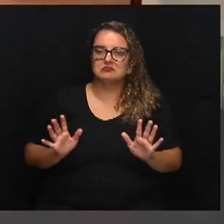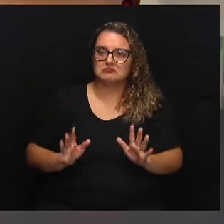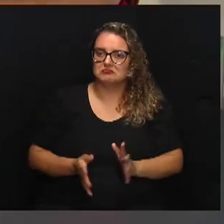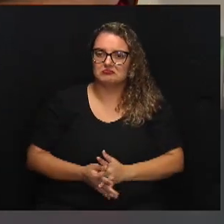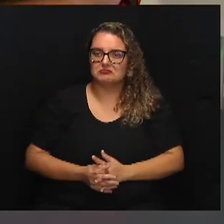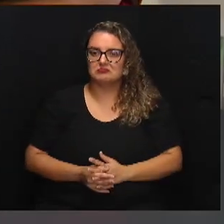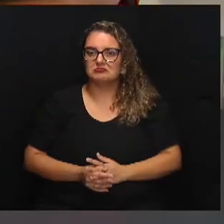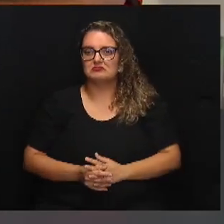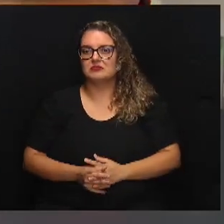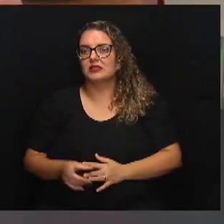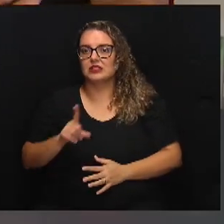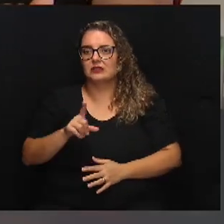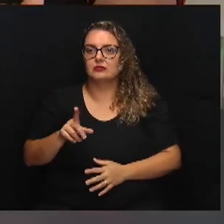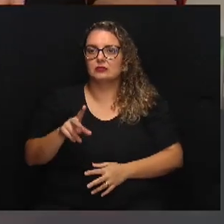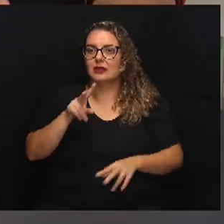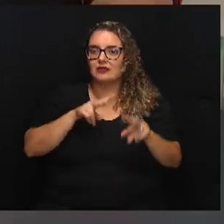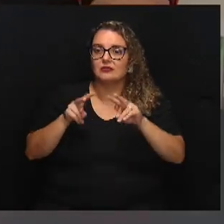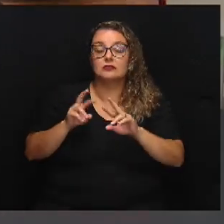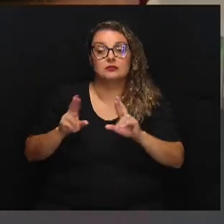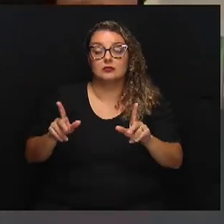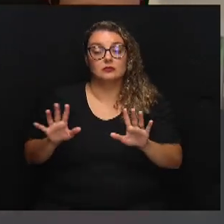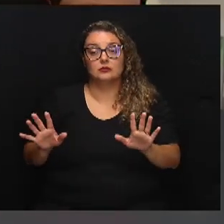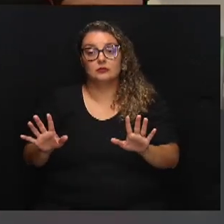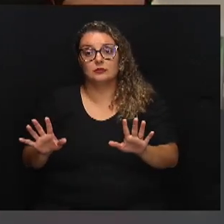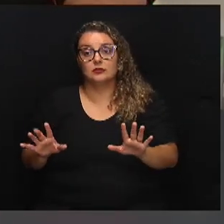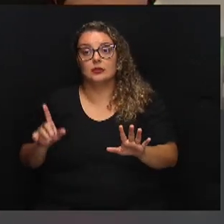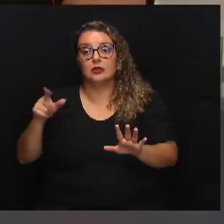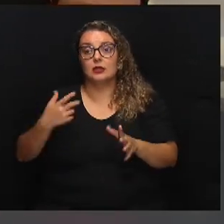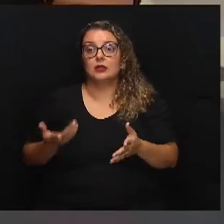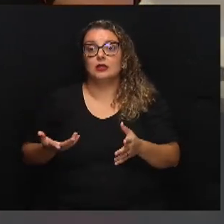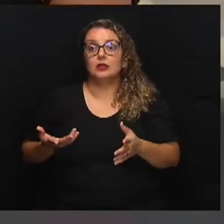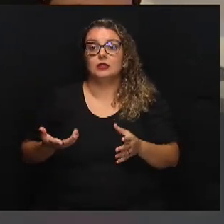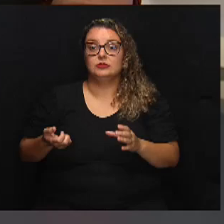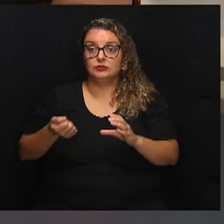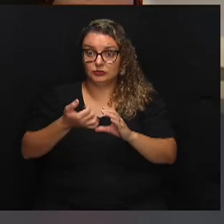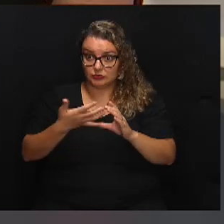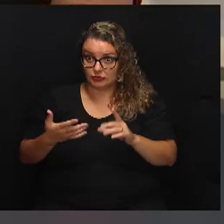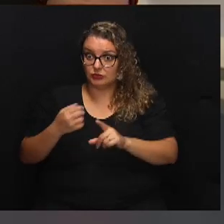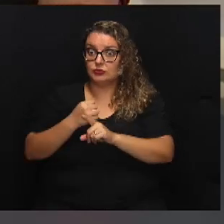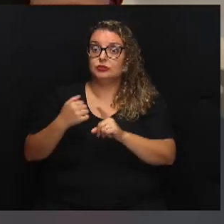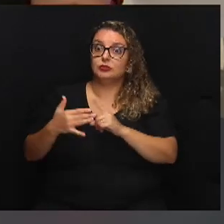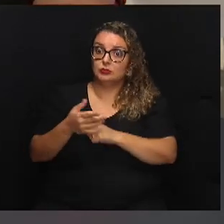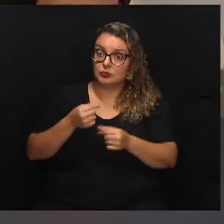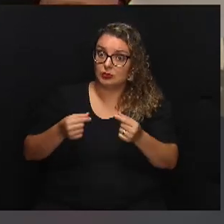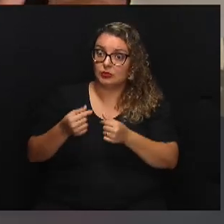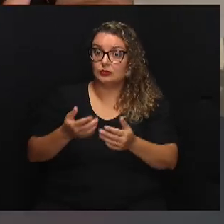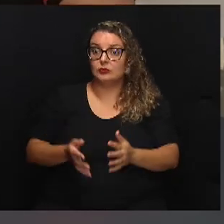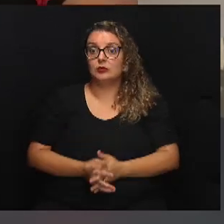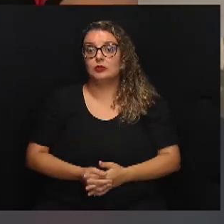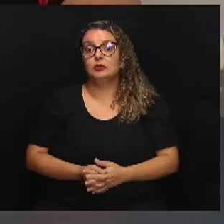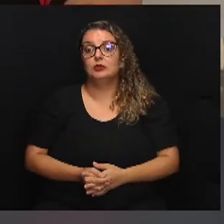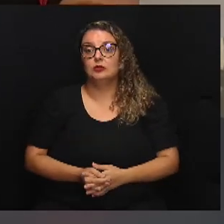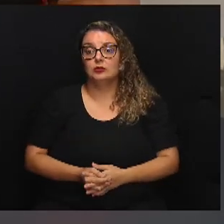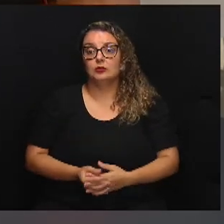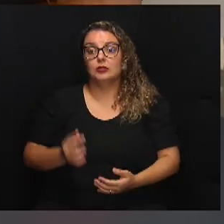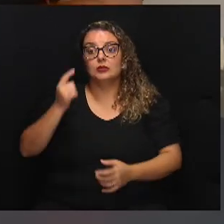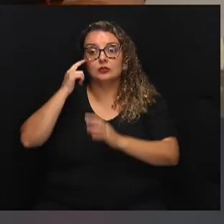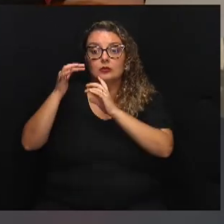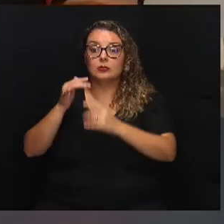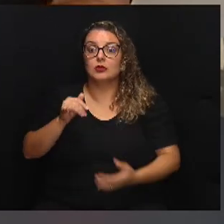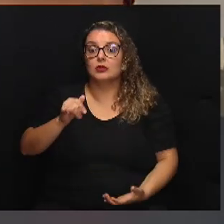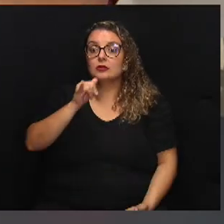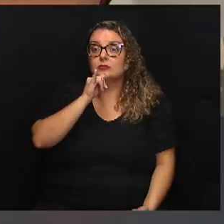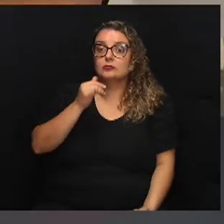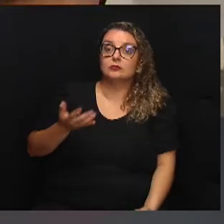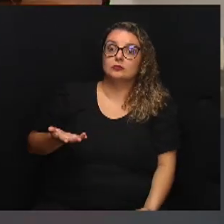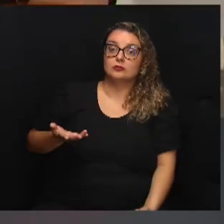questões que não são palpáveis. Muito pelo contrário, são questões aí de caráter social, econômico, enfim. A gente pensa, por exemplo,